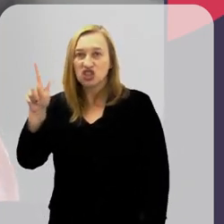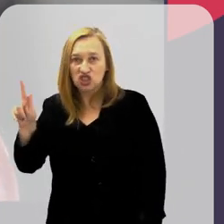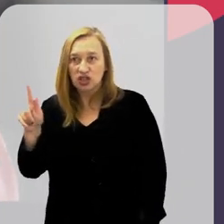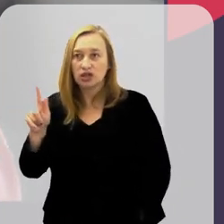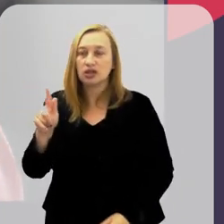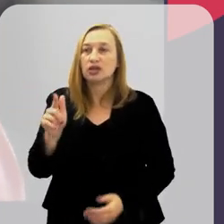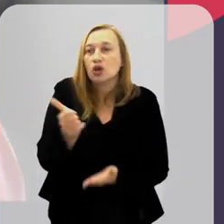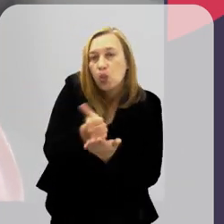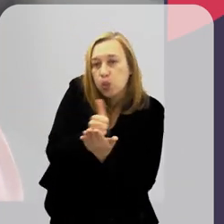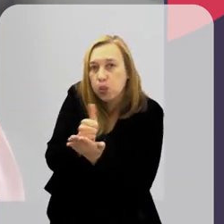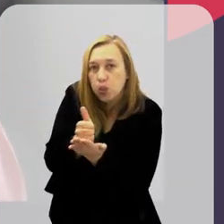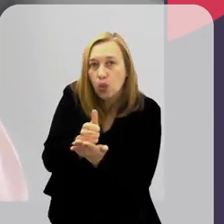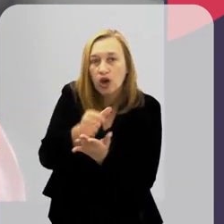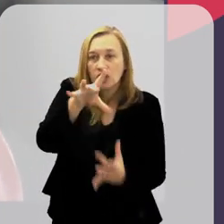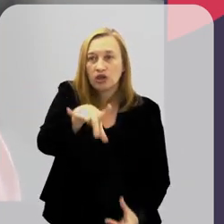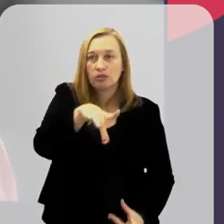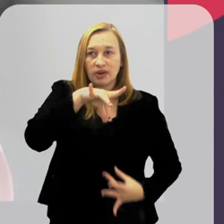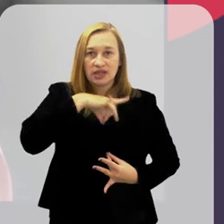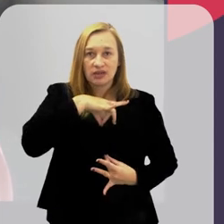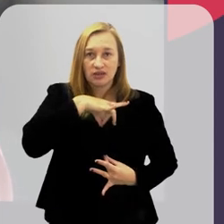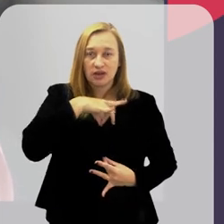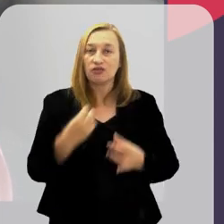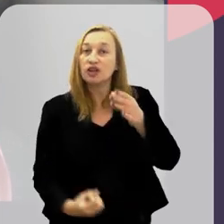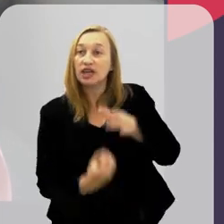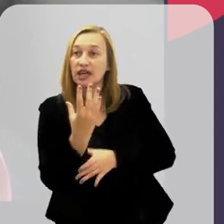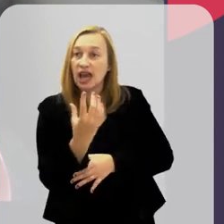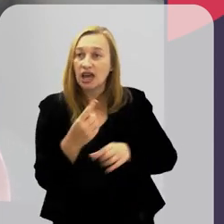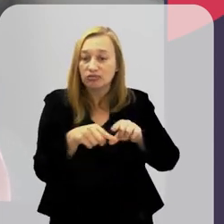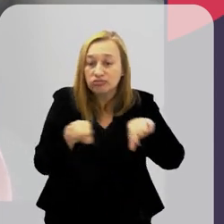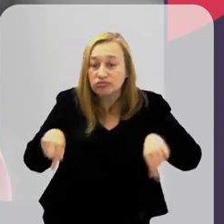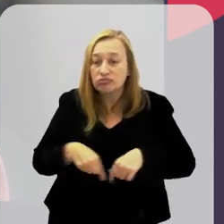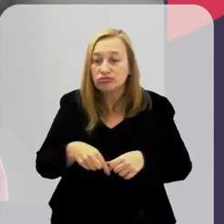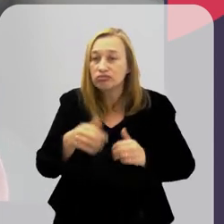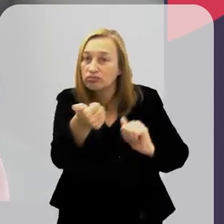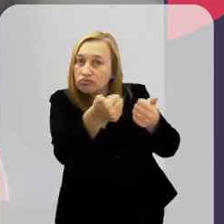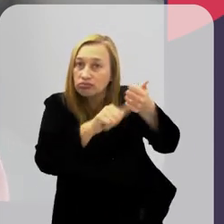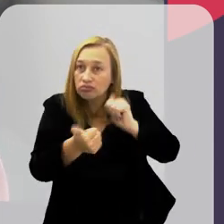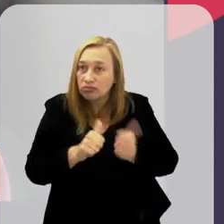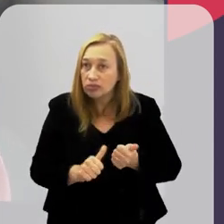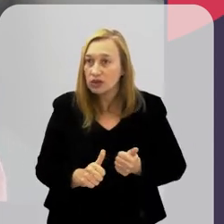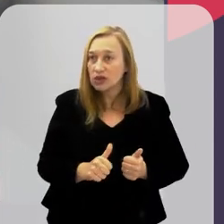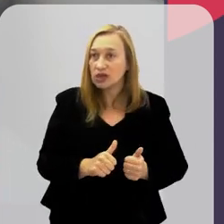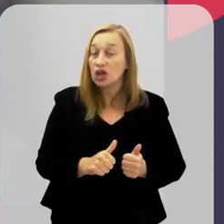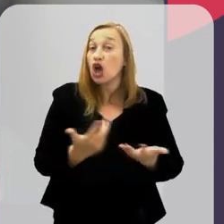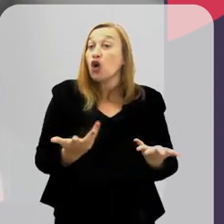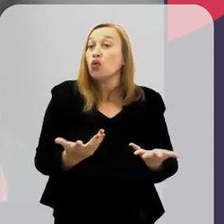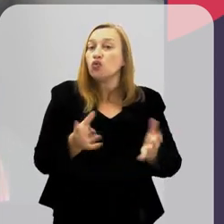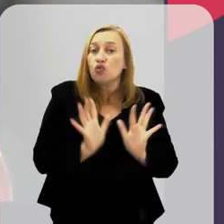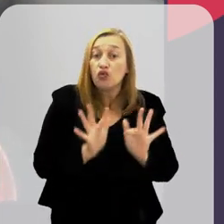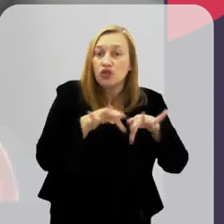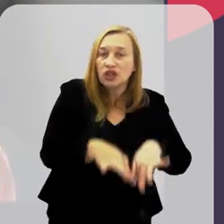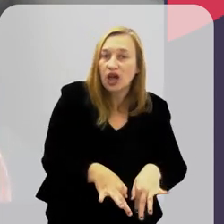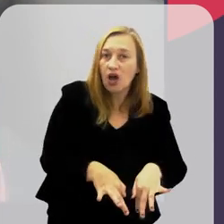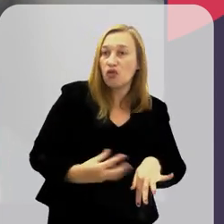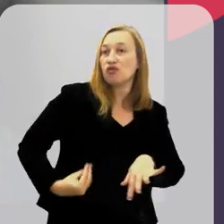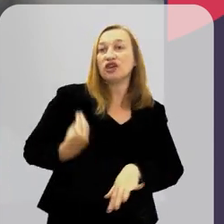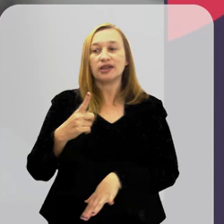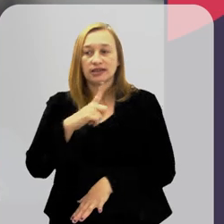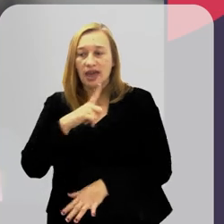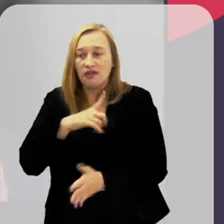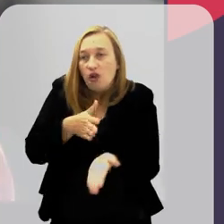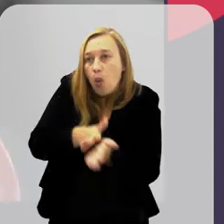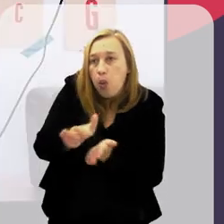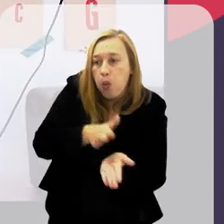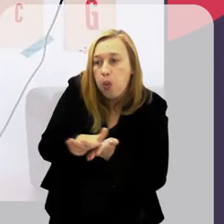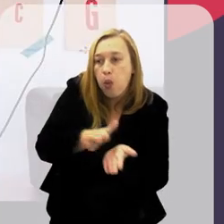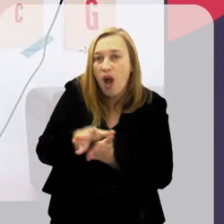didático, os personagens, eles foram feitos nesse laboratório. Então, eles, no final das oficinas, eles até ganharam vida, porque eles foram